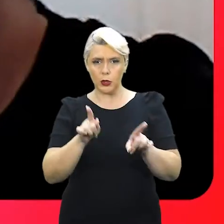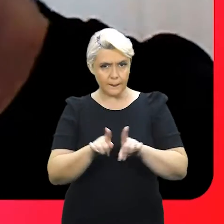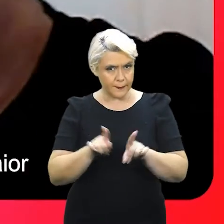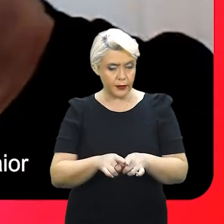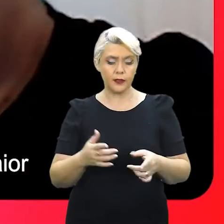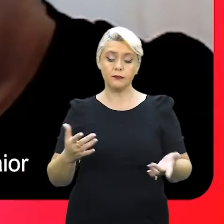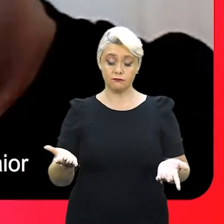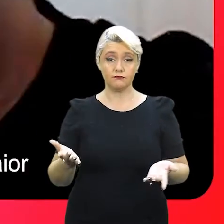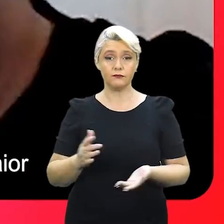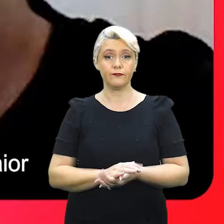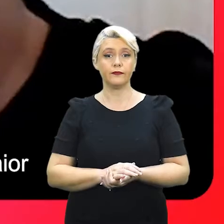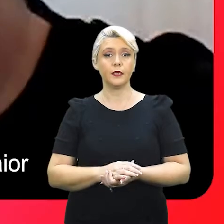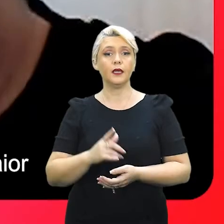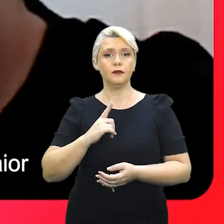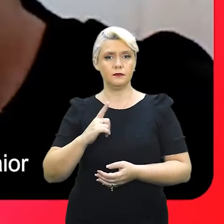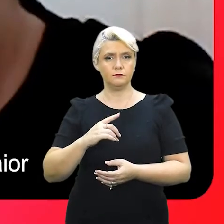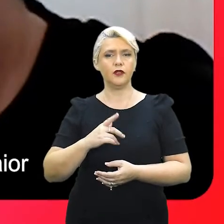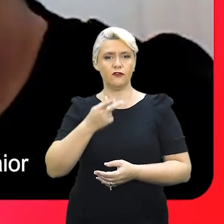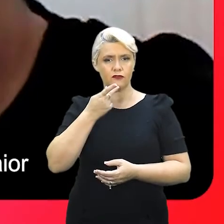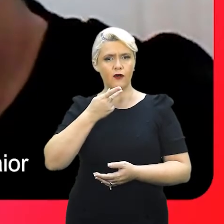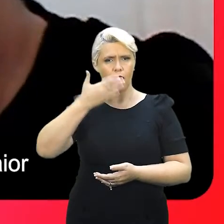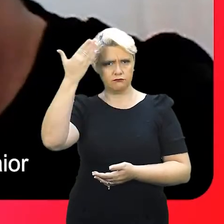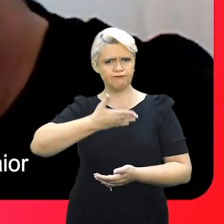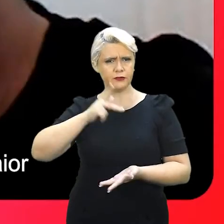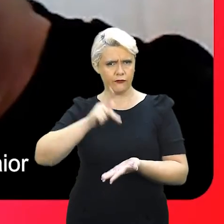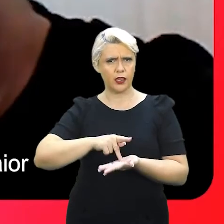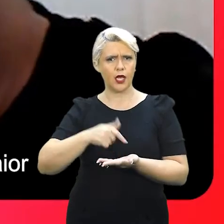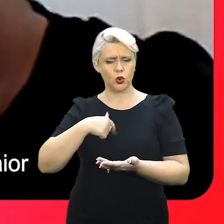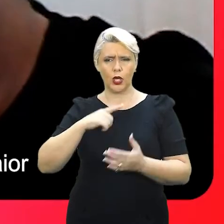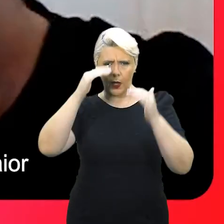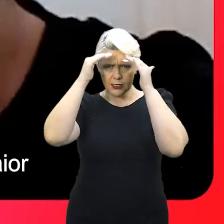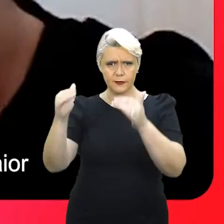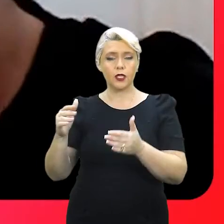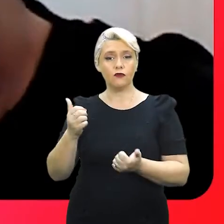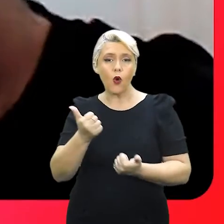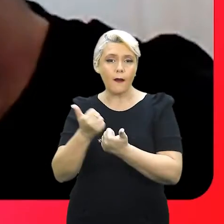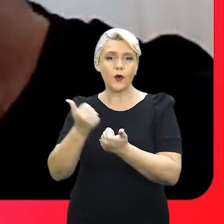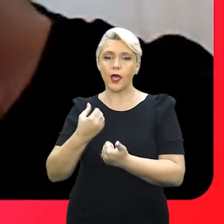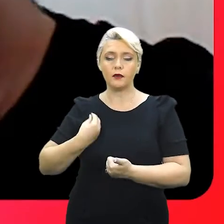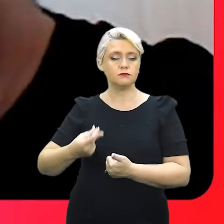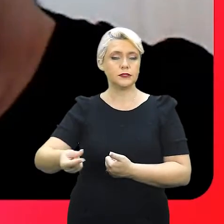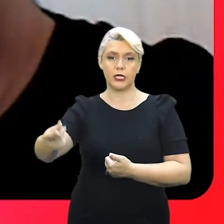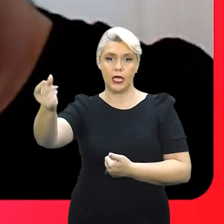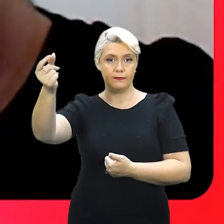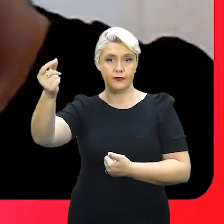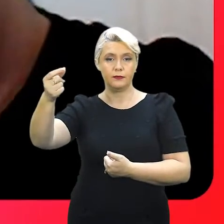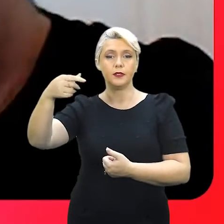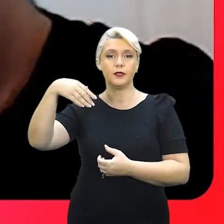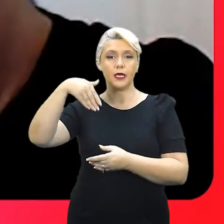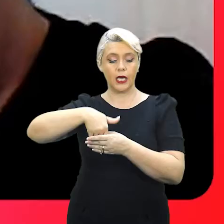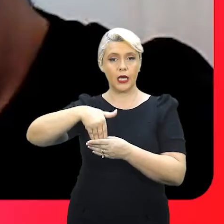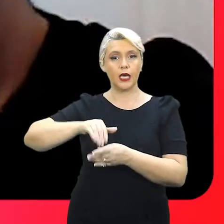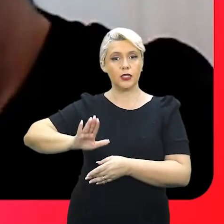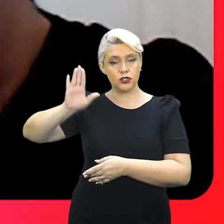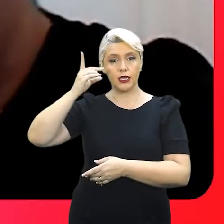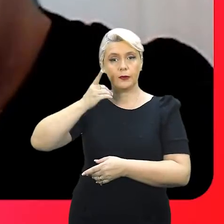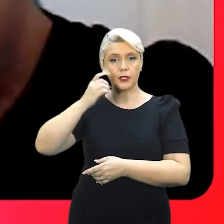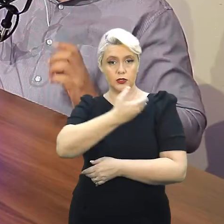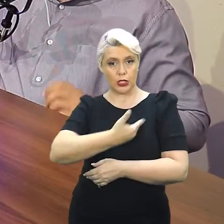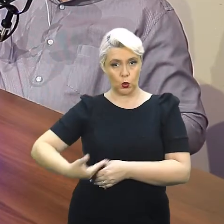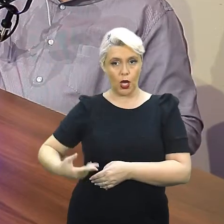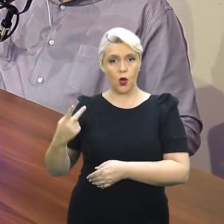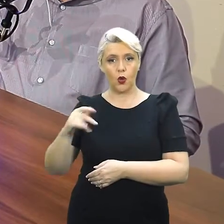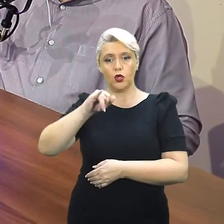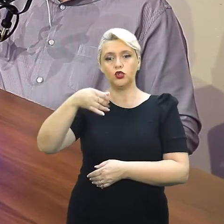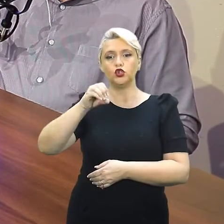amigo, é um cara que tem palavra, que eu tenho o maior respeito por ele, e vou apoiá-lo como candidato a deputado estadual em Goiás,